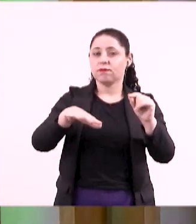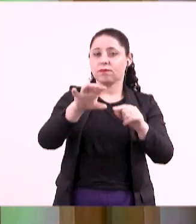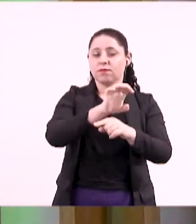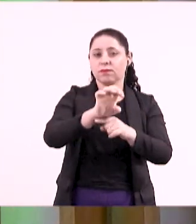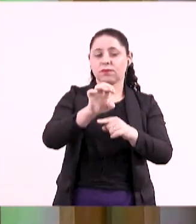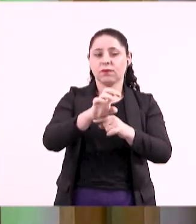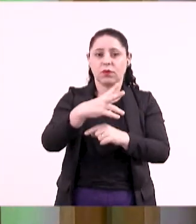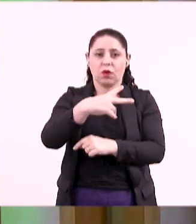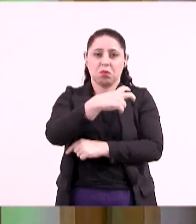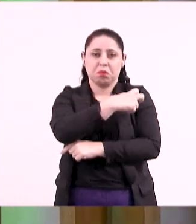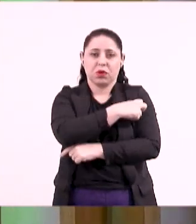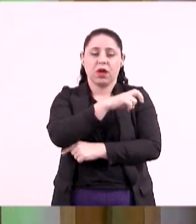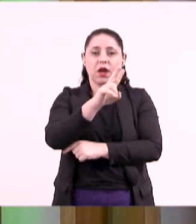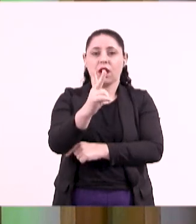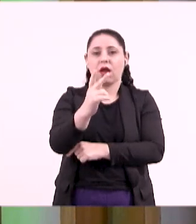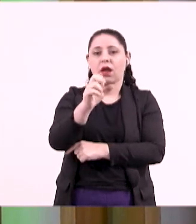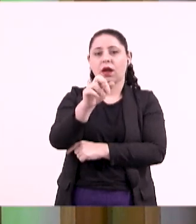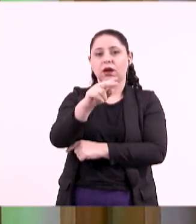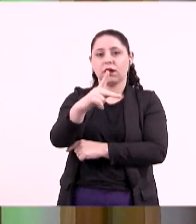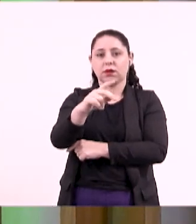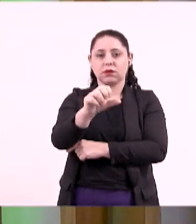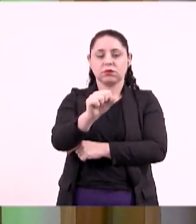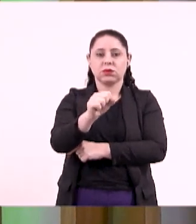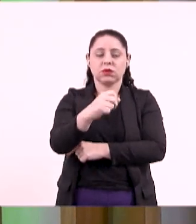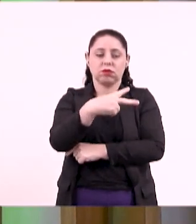a vacina contra a herpes possa ser aplicada